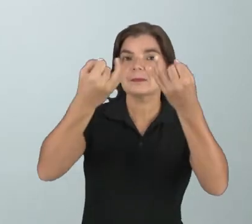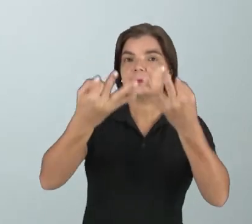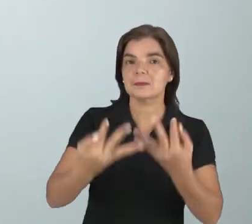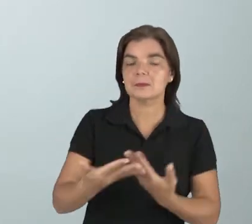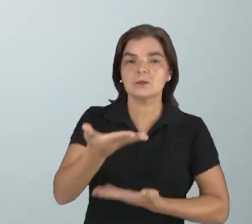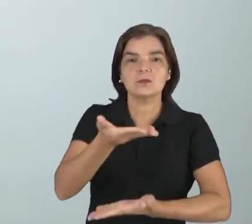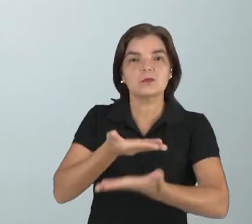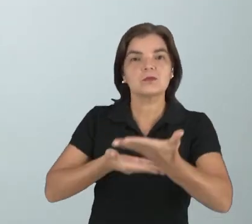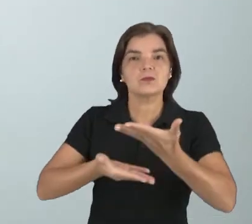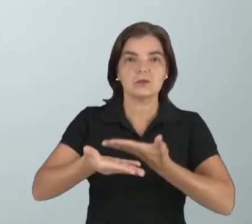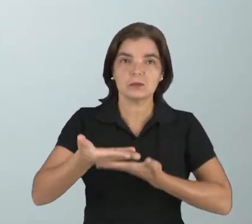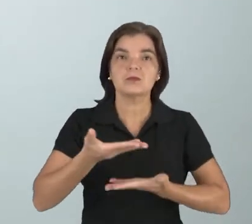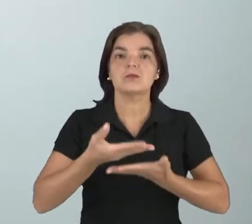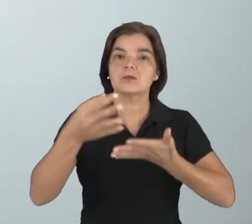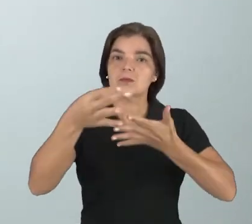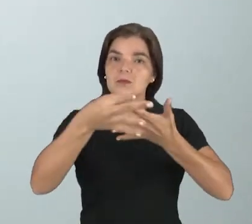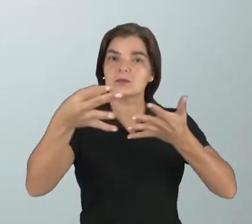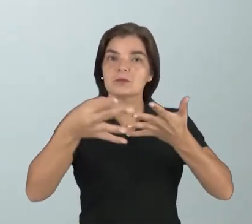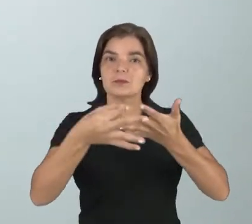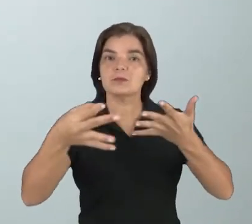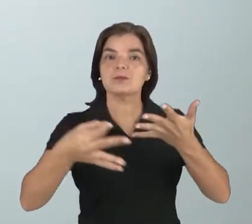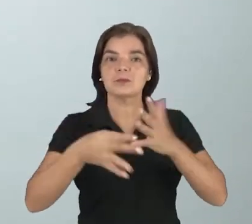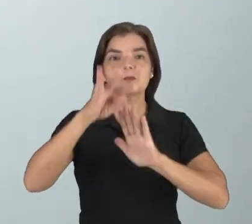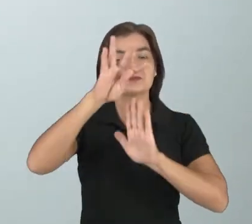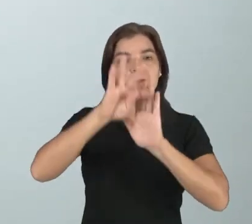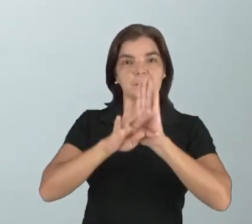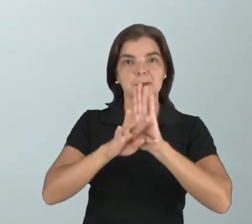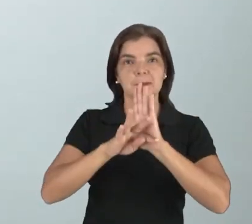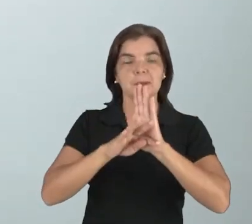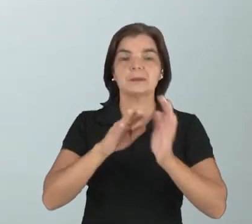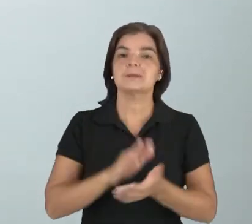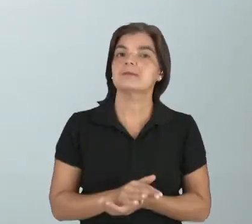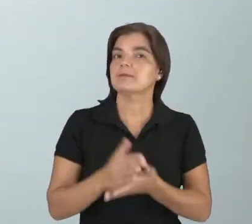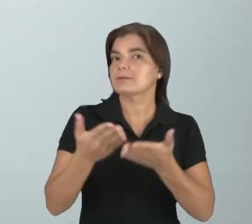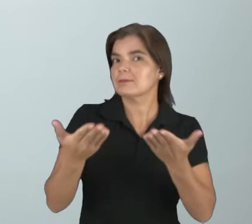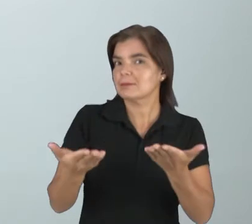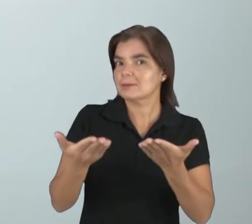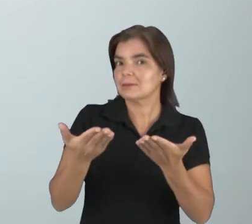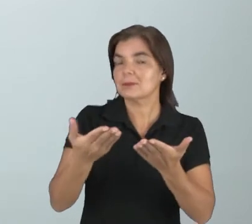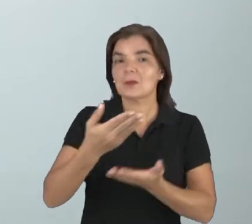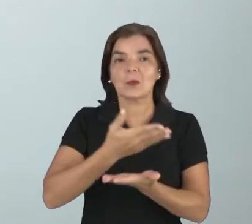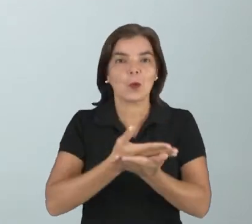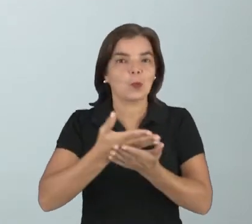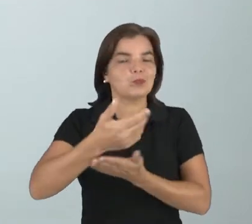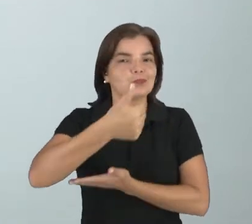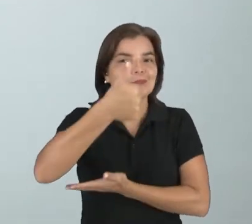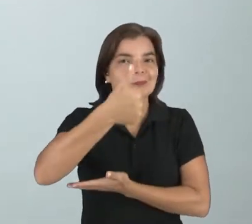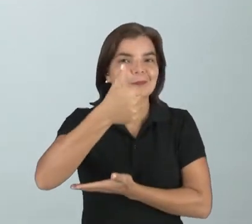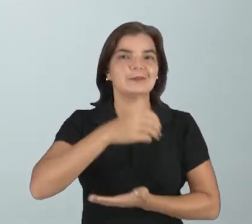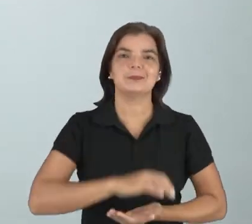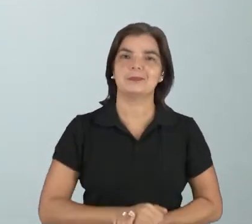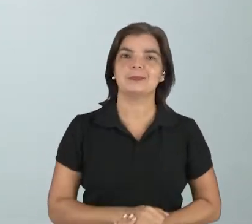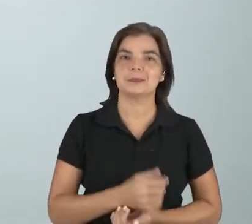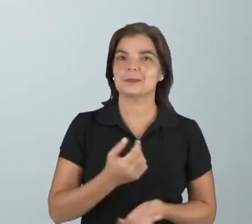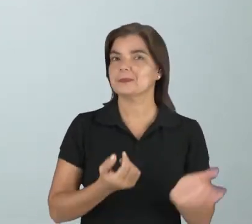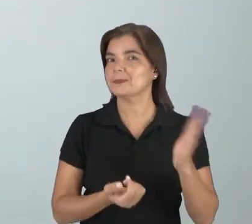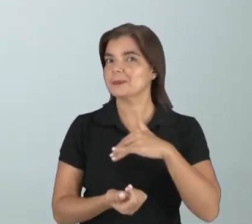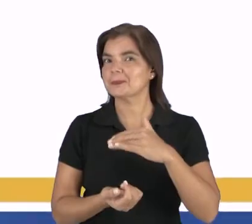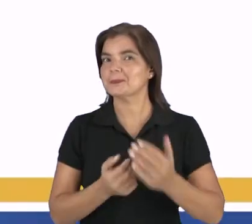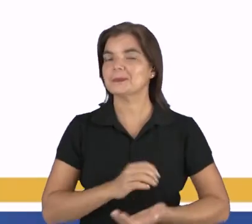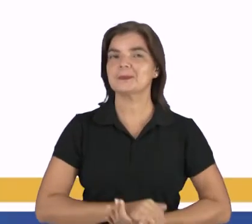falar sobre a relação entre partes e elementos do texto, e nesse caso, parte 1. Então, vamos